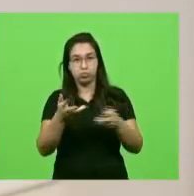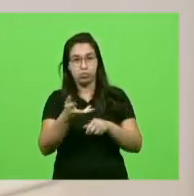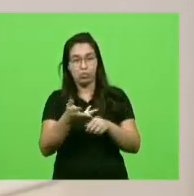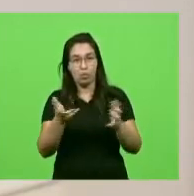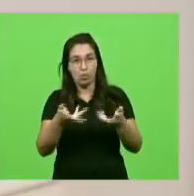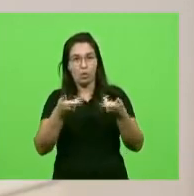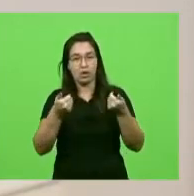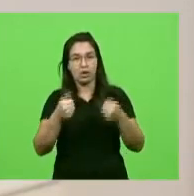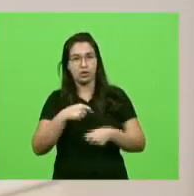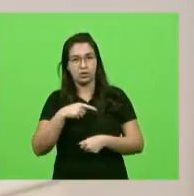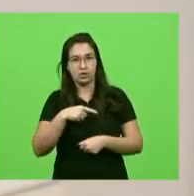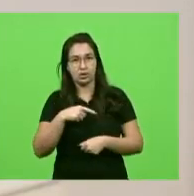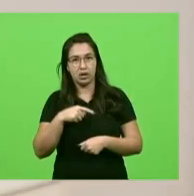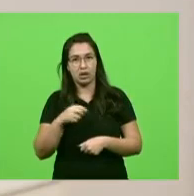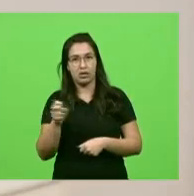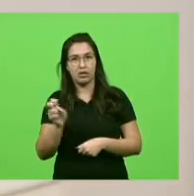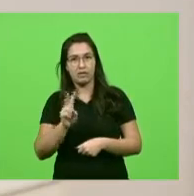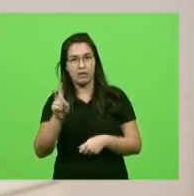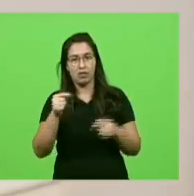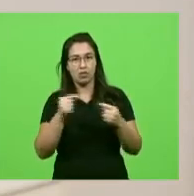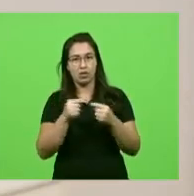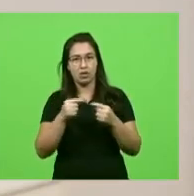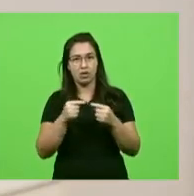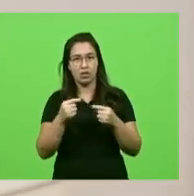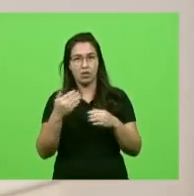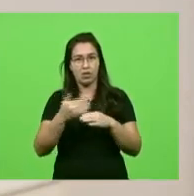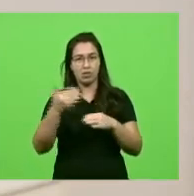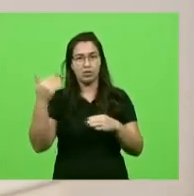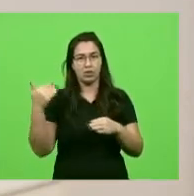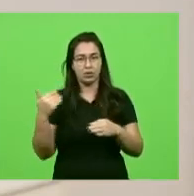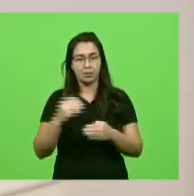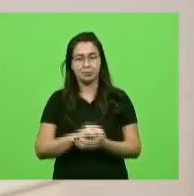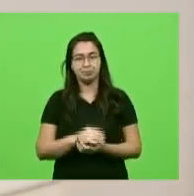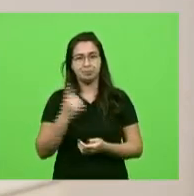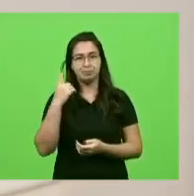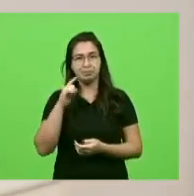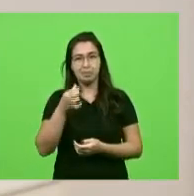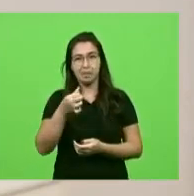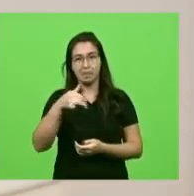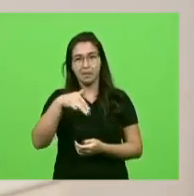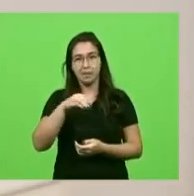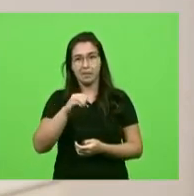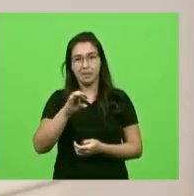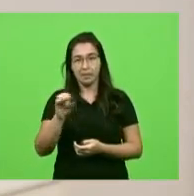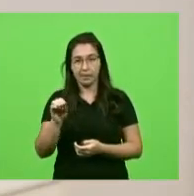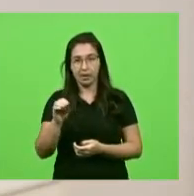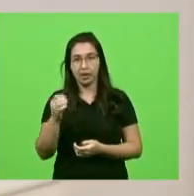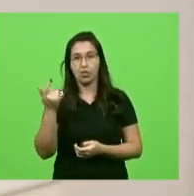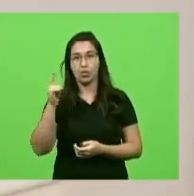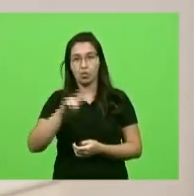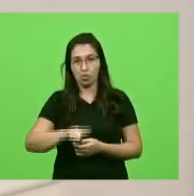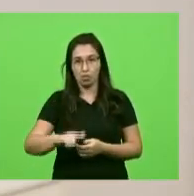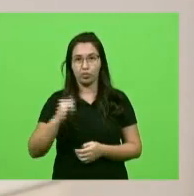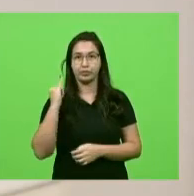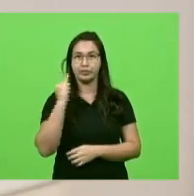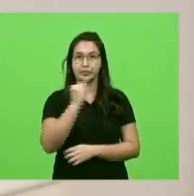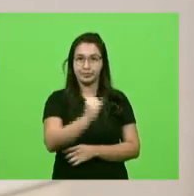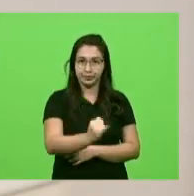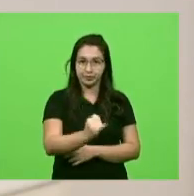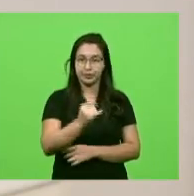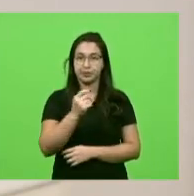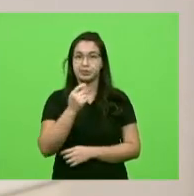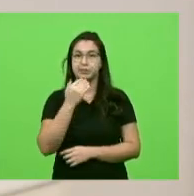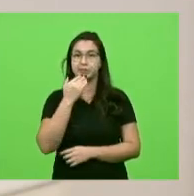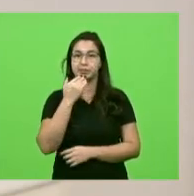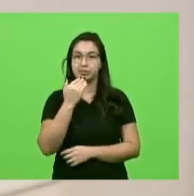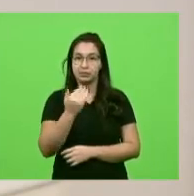em relação ao anterior. No dia 6 de maio de 2020, foi encaminhado novo e-mail à contratada, reiterando a